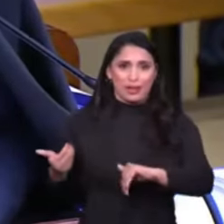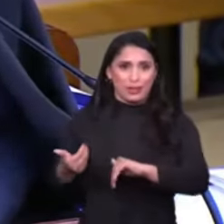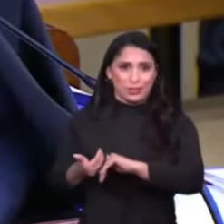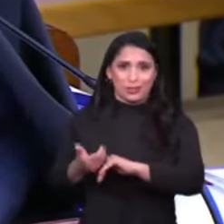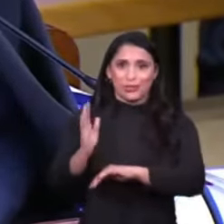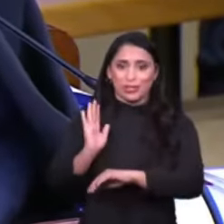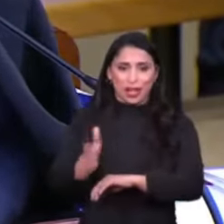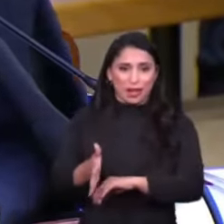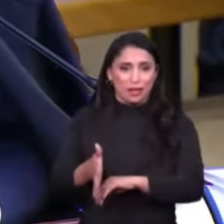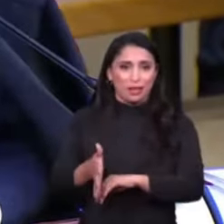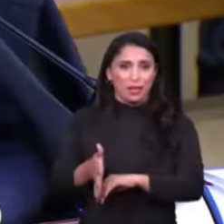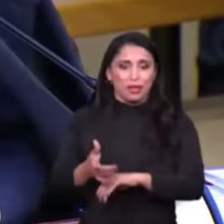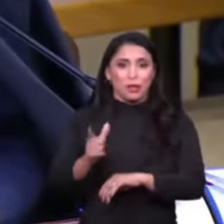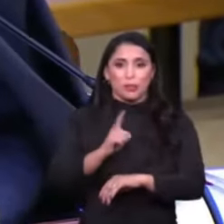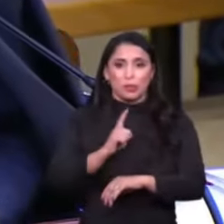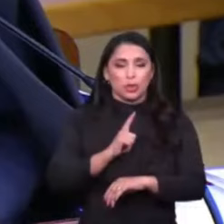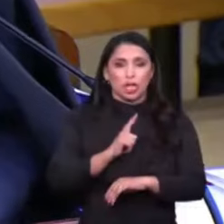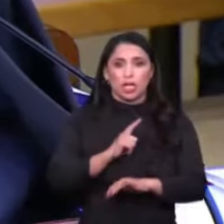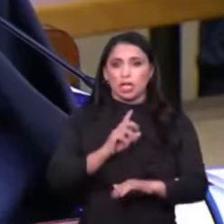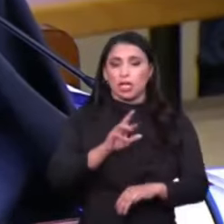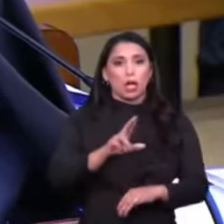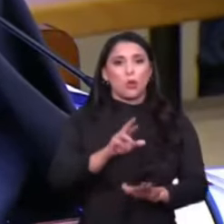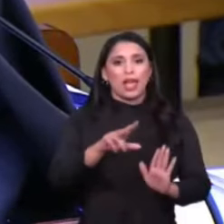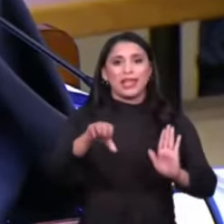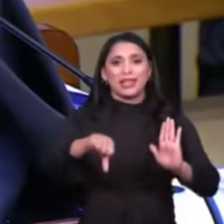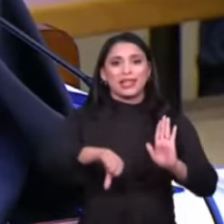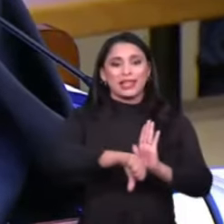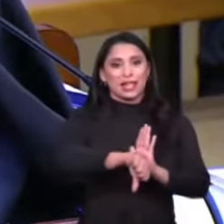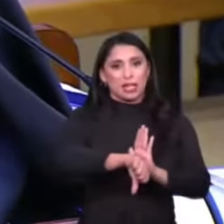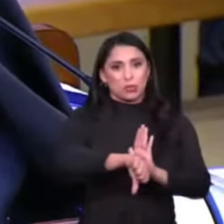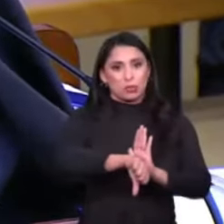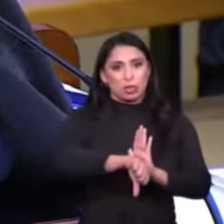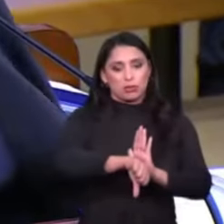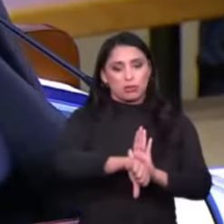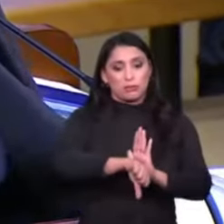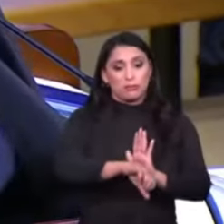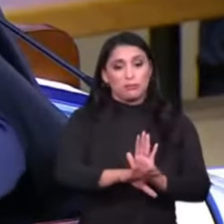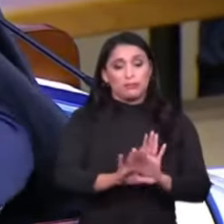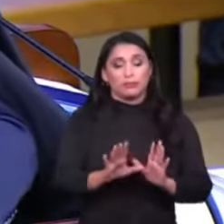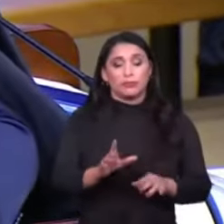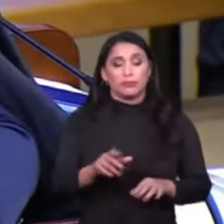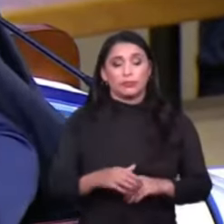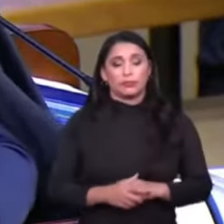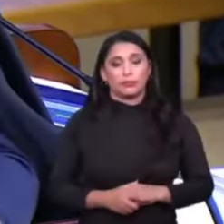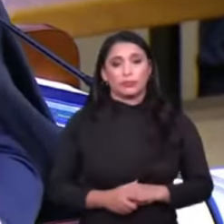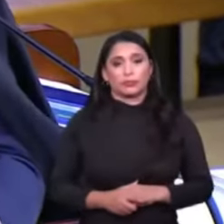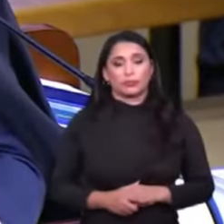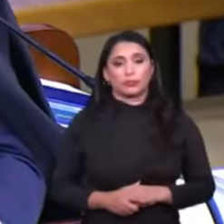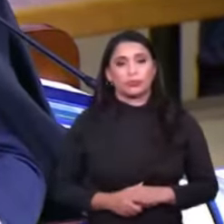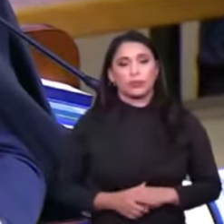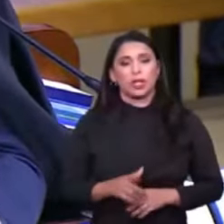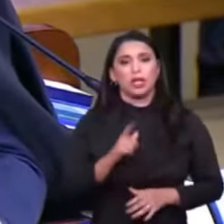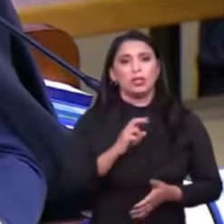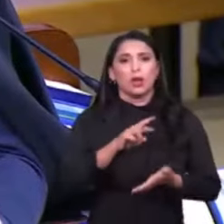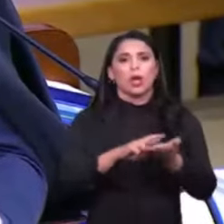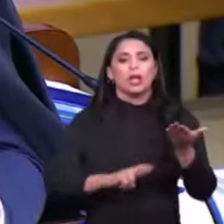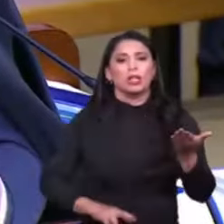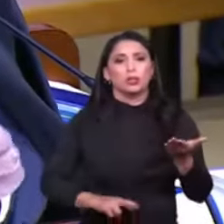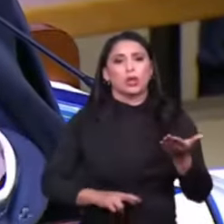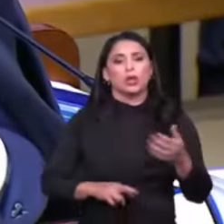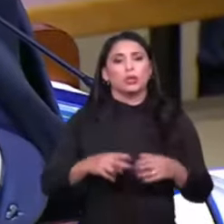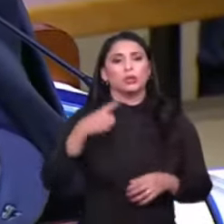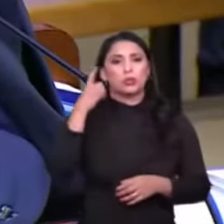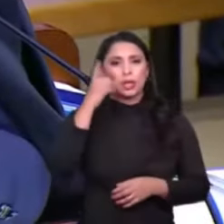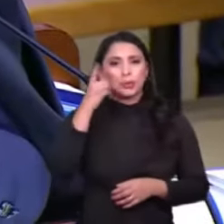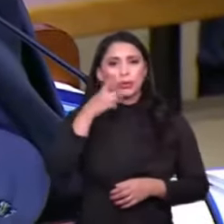pois deixou de tratar como crime. E eu me valho aqui do relatório do deputado Paulo Pimenta,